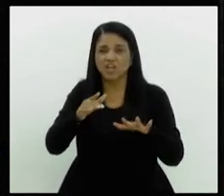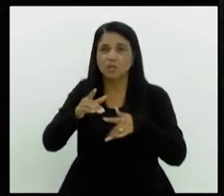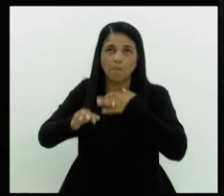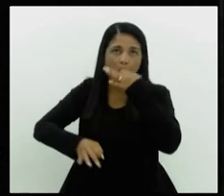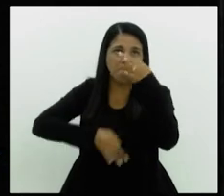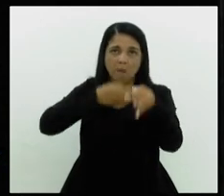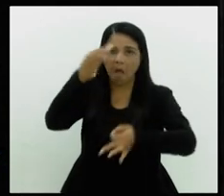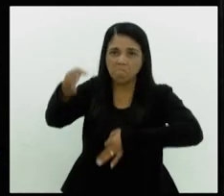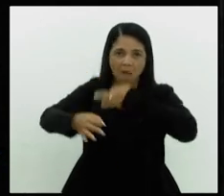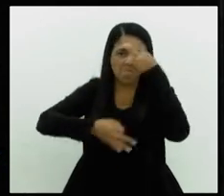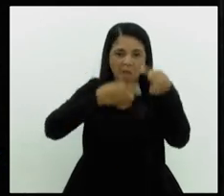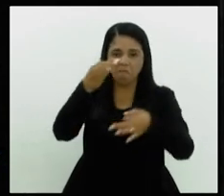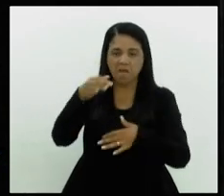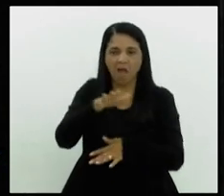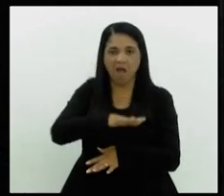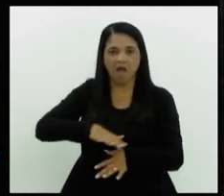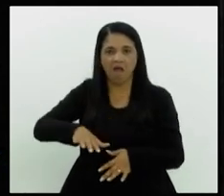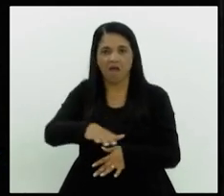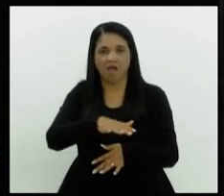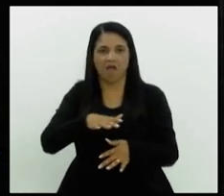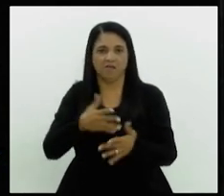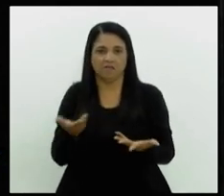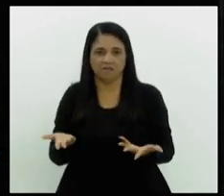atuando nesta área.